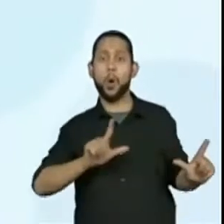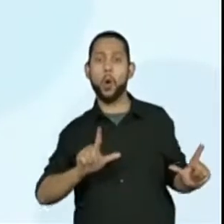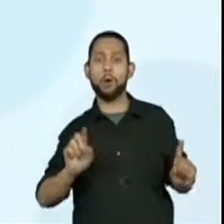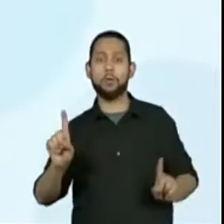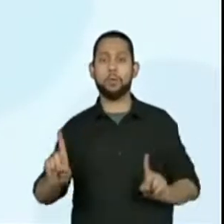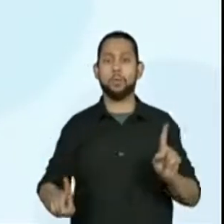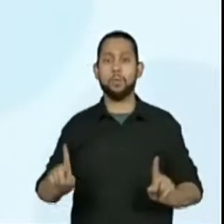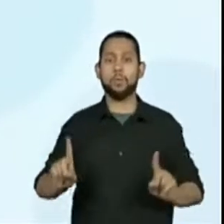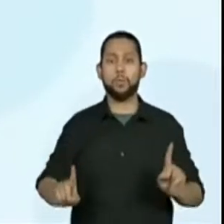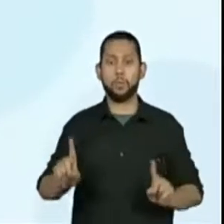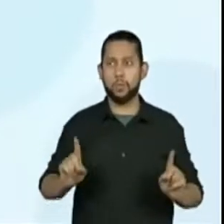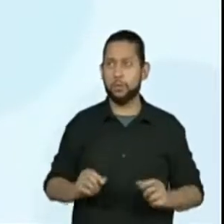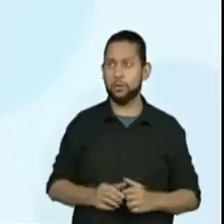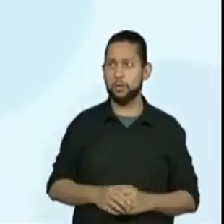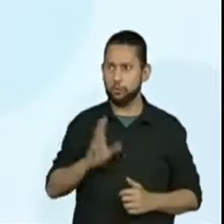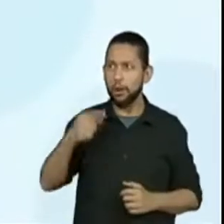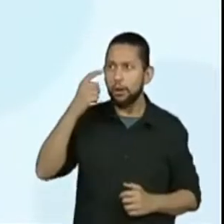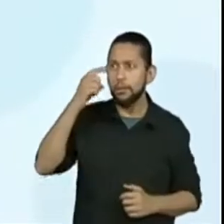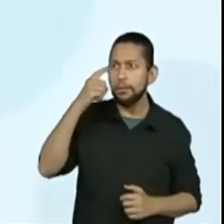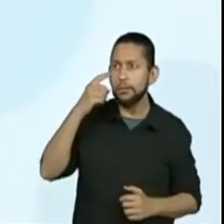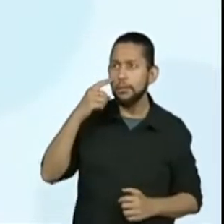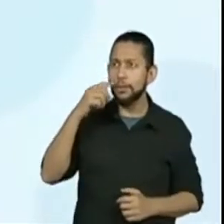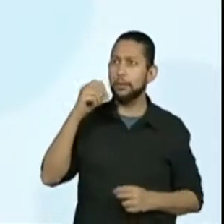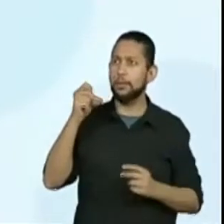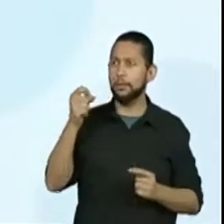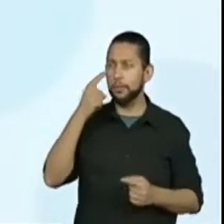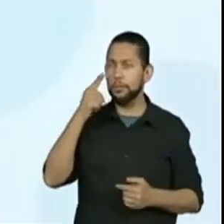Vamos lá.